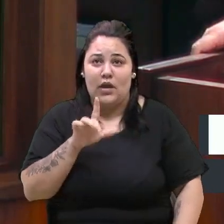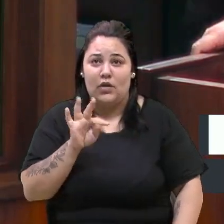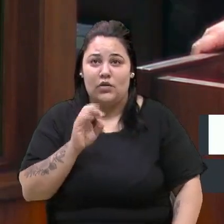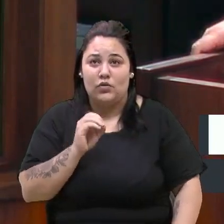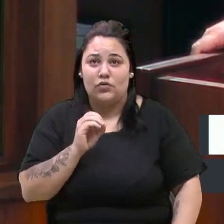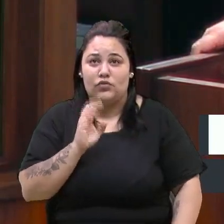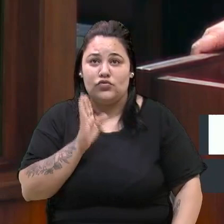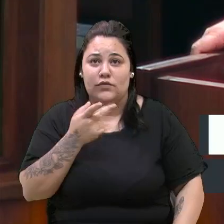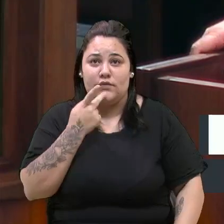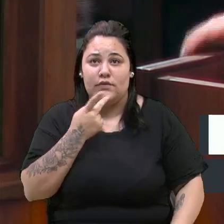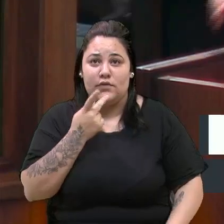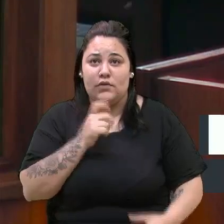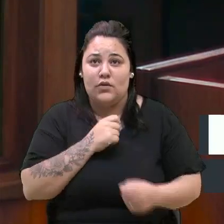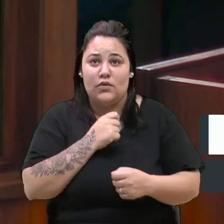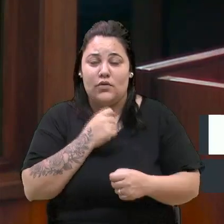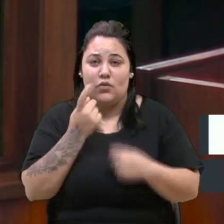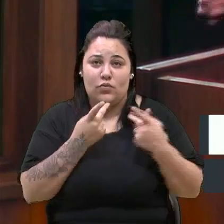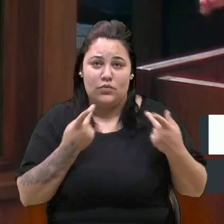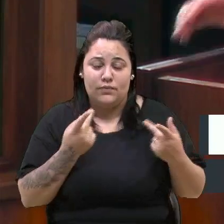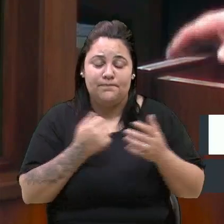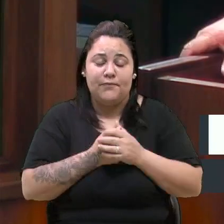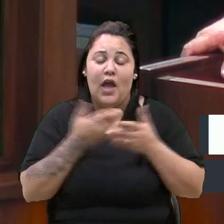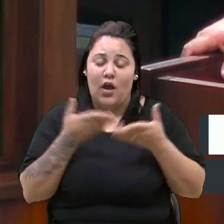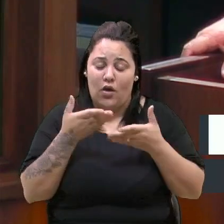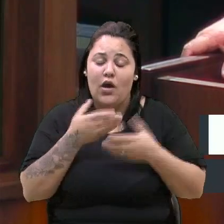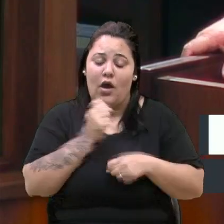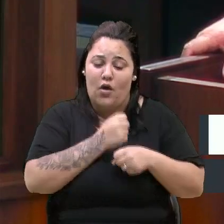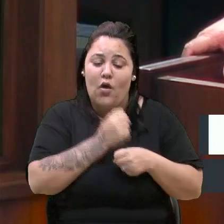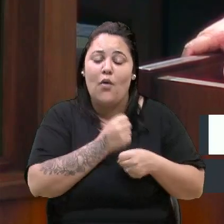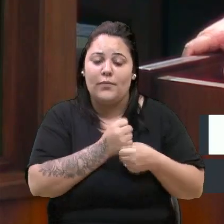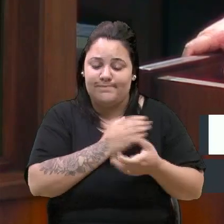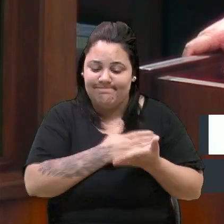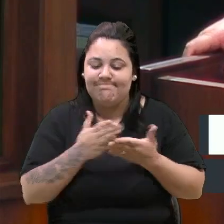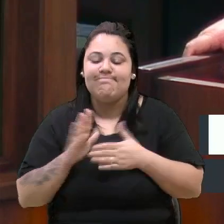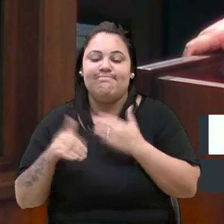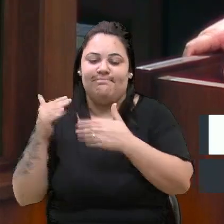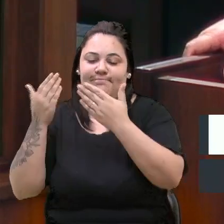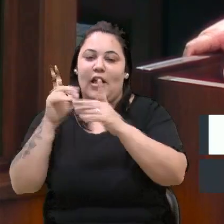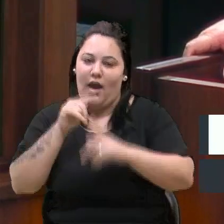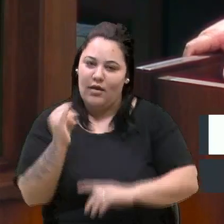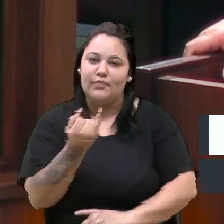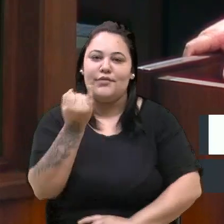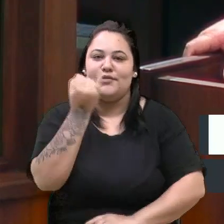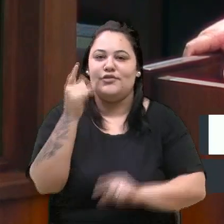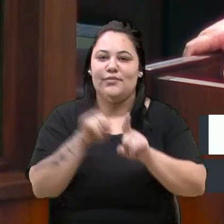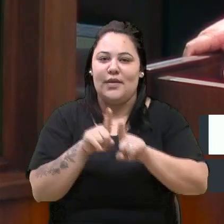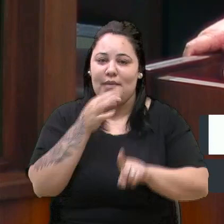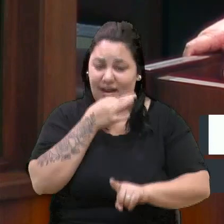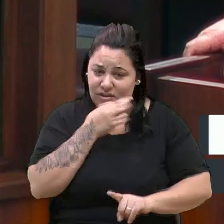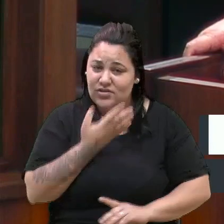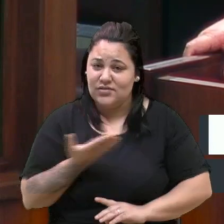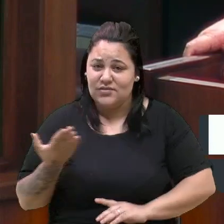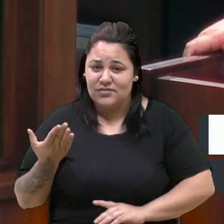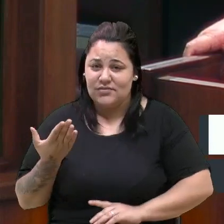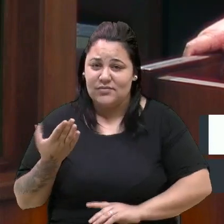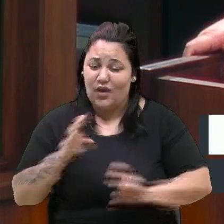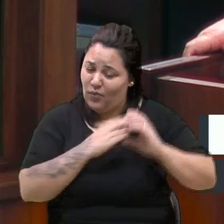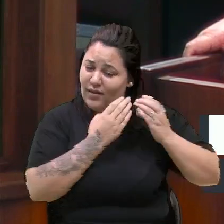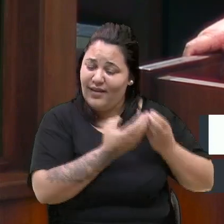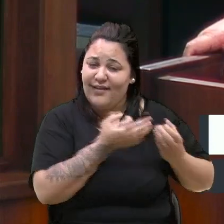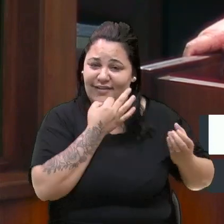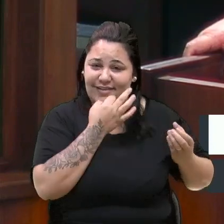foi anunciado o Planalto e agora a obra está saindo. Isso é importante para Caxias. Agora,